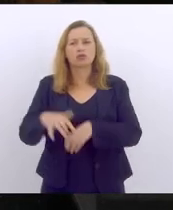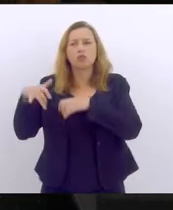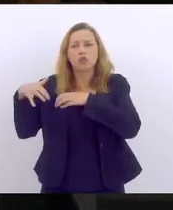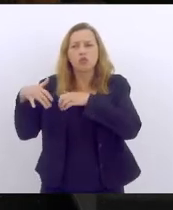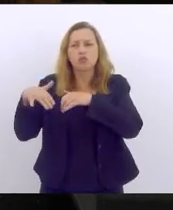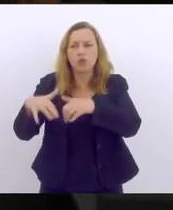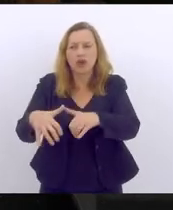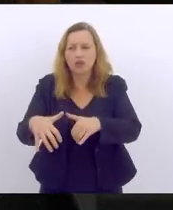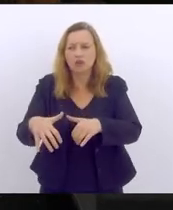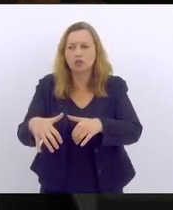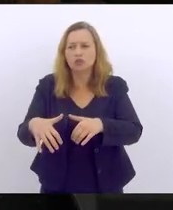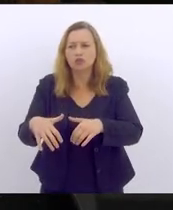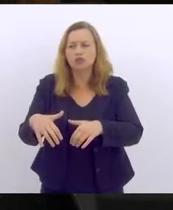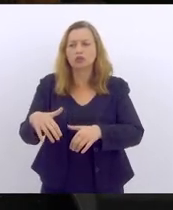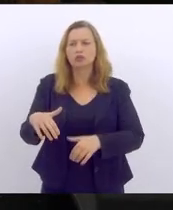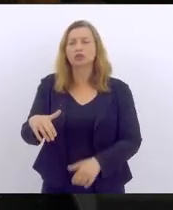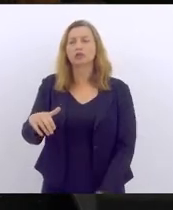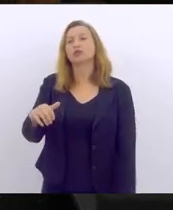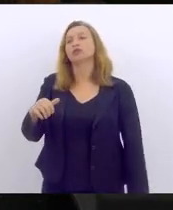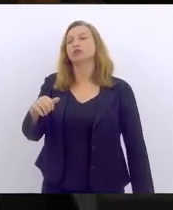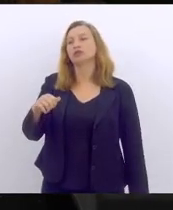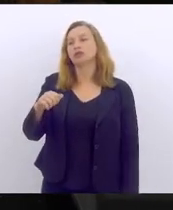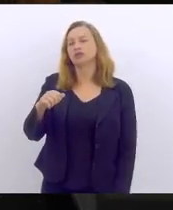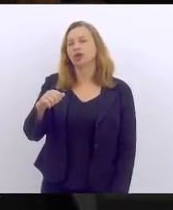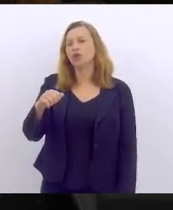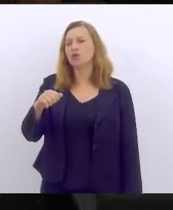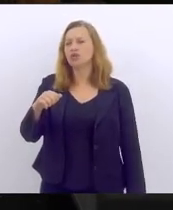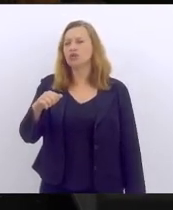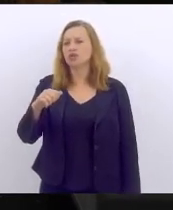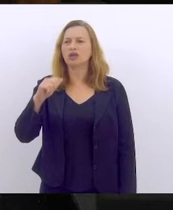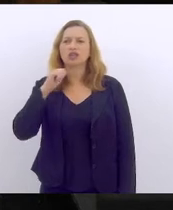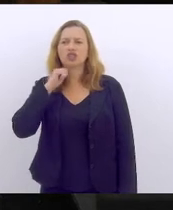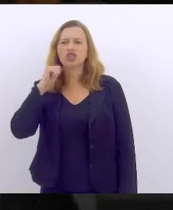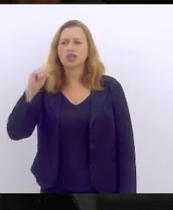Rússia na Ucrânia que até hoje continua